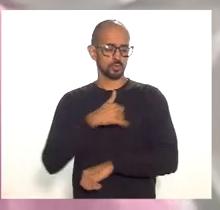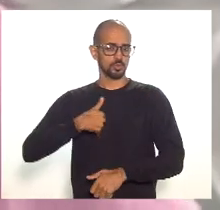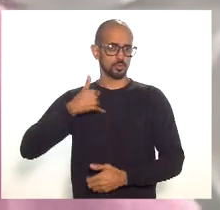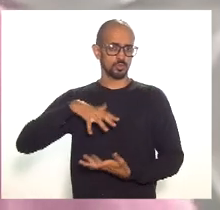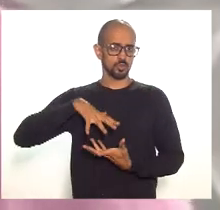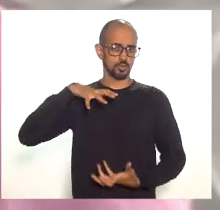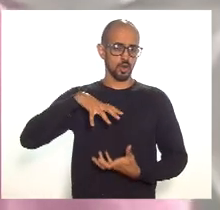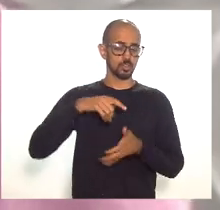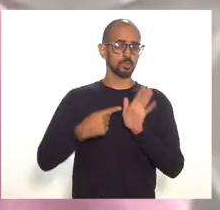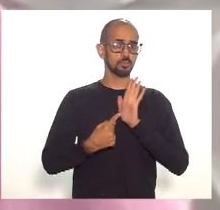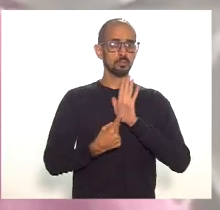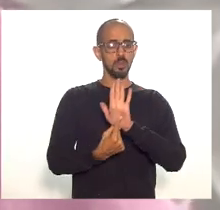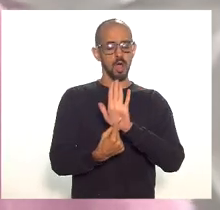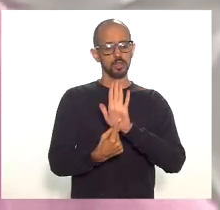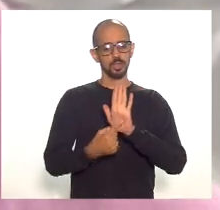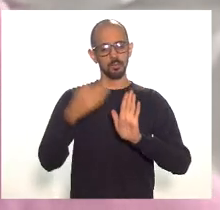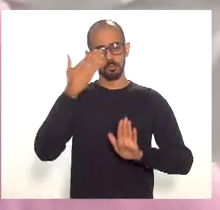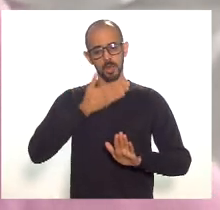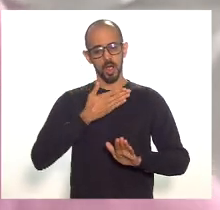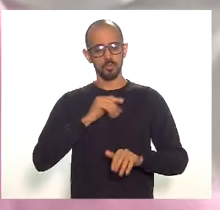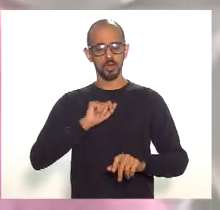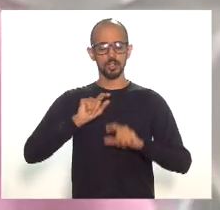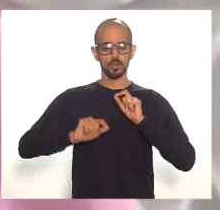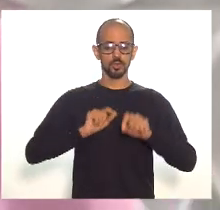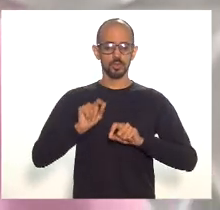nos demonstram que há, sim,